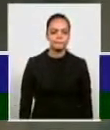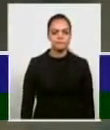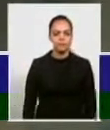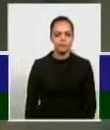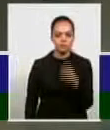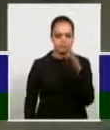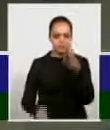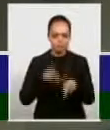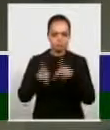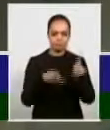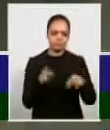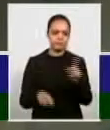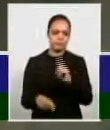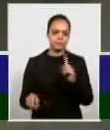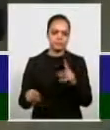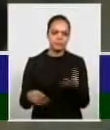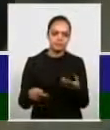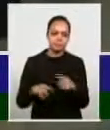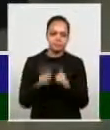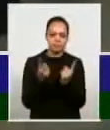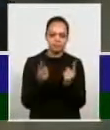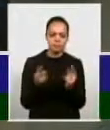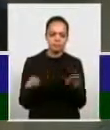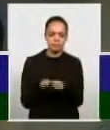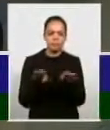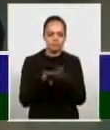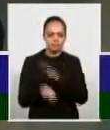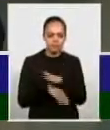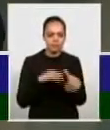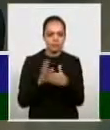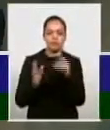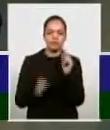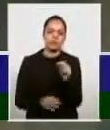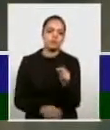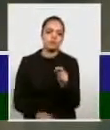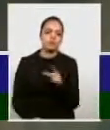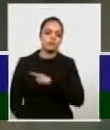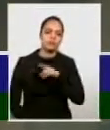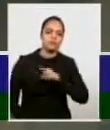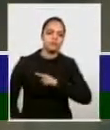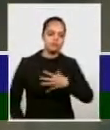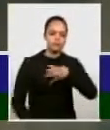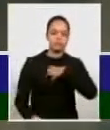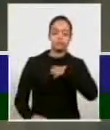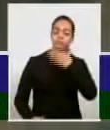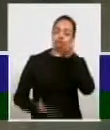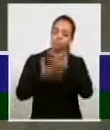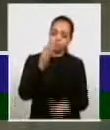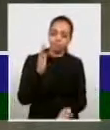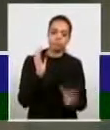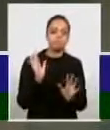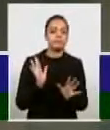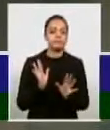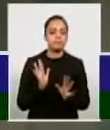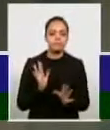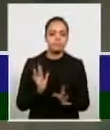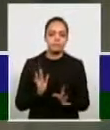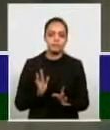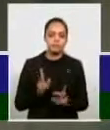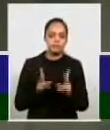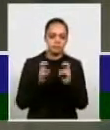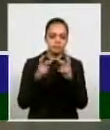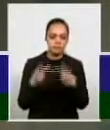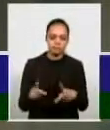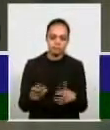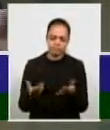não só a população, mas todos que estão se sentindo prejudicados sobre